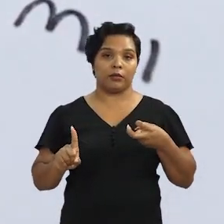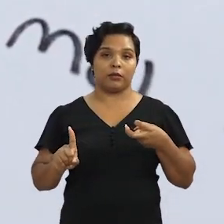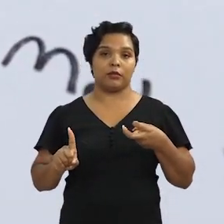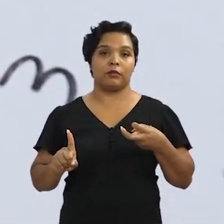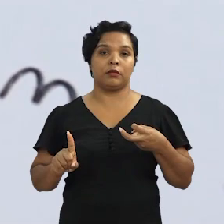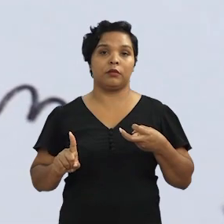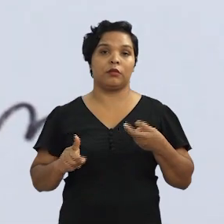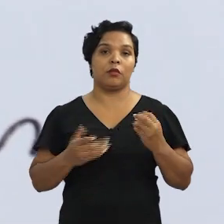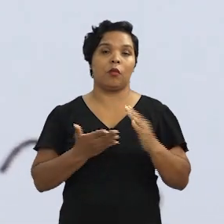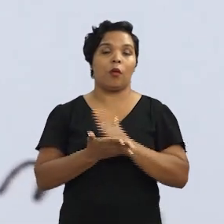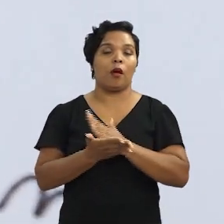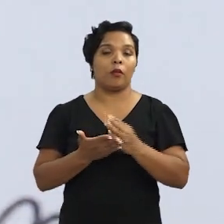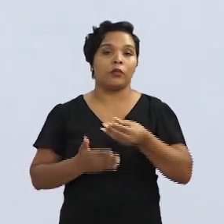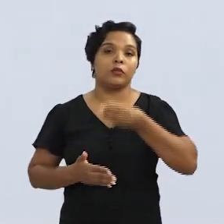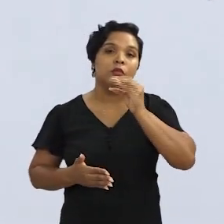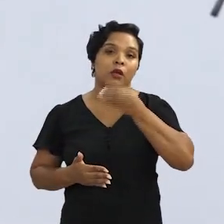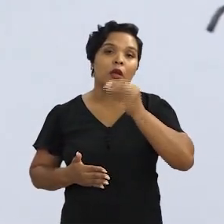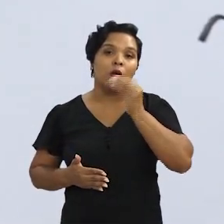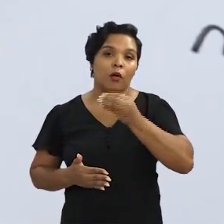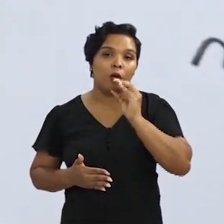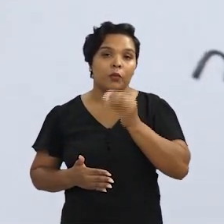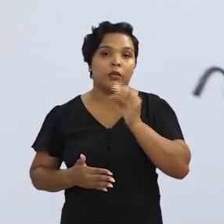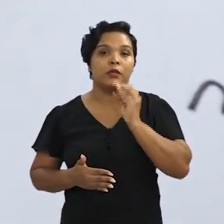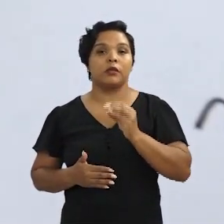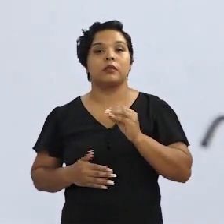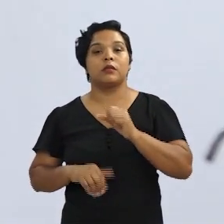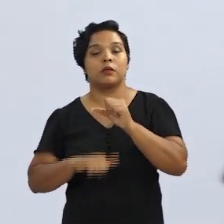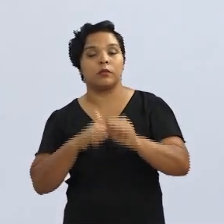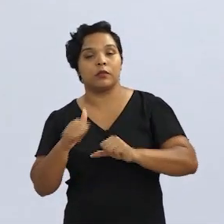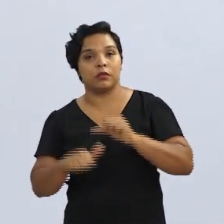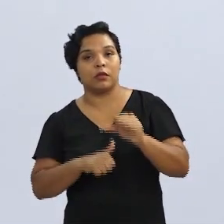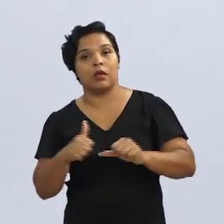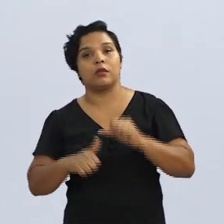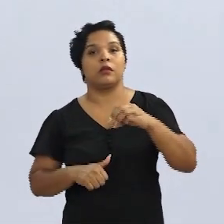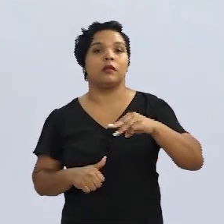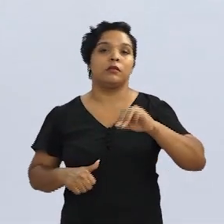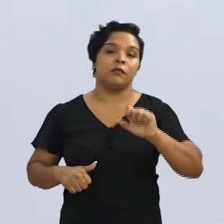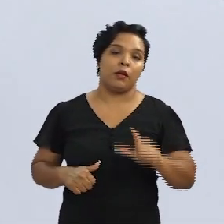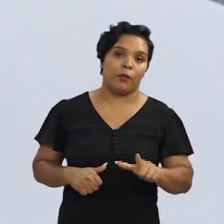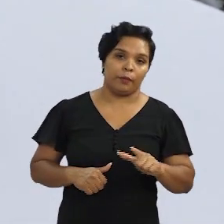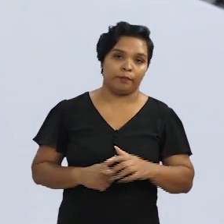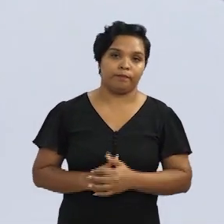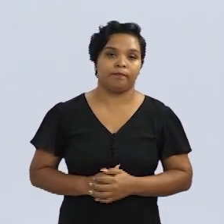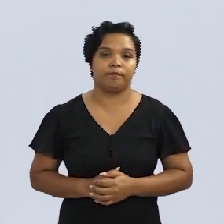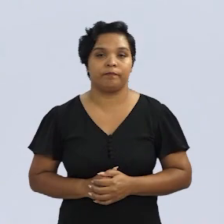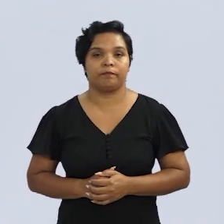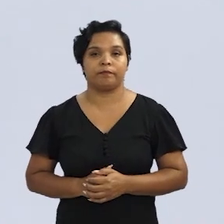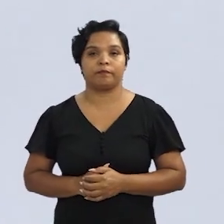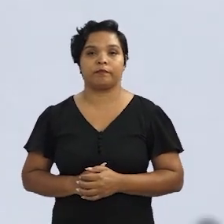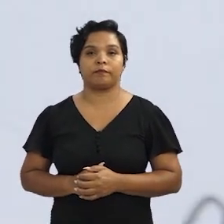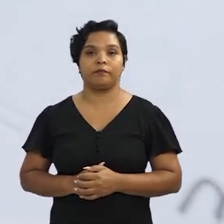fraudes com alguns possíveis xaropes adulterantes nesse mel de aroeira.